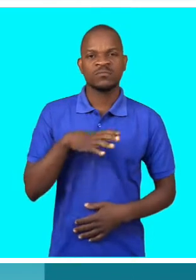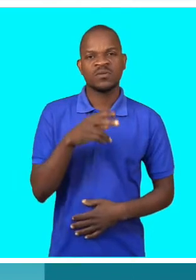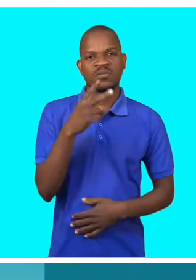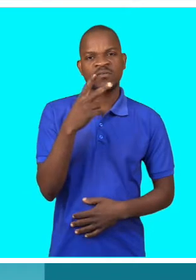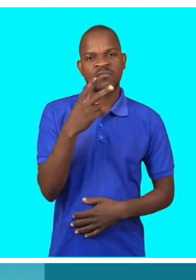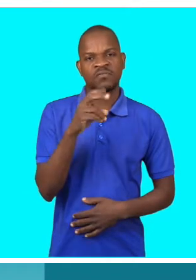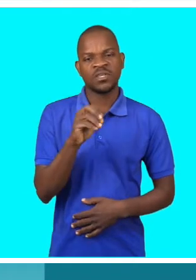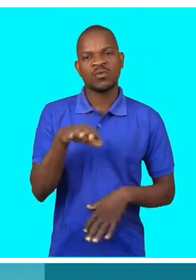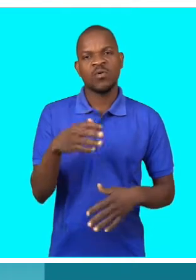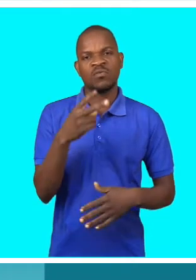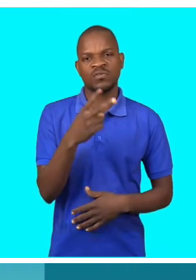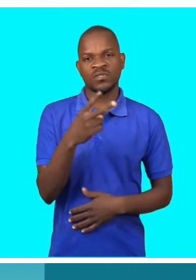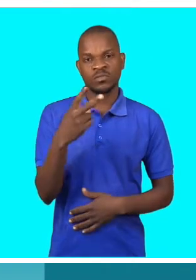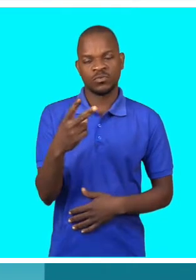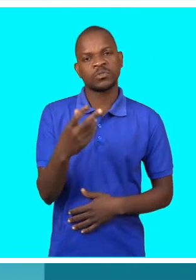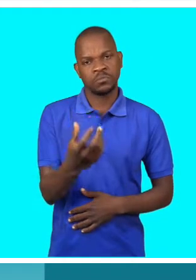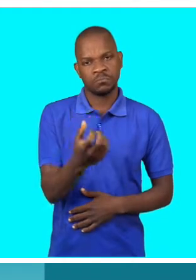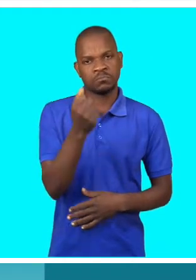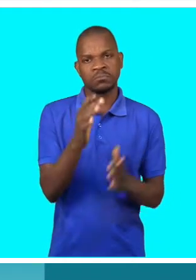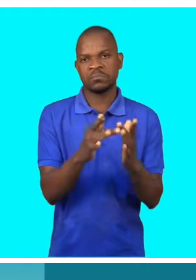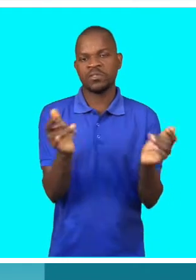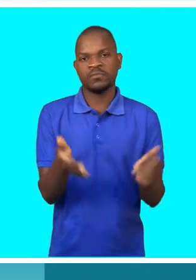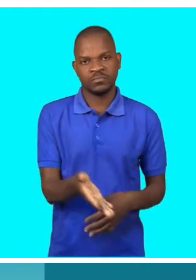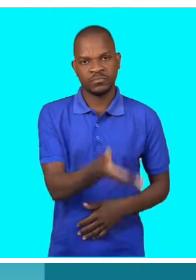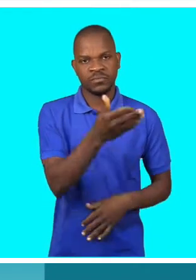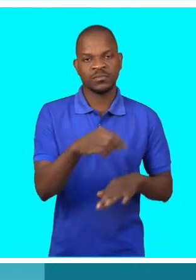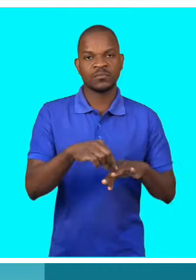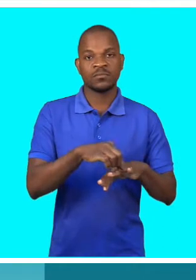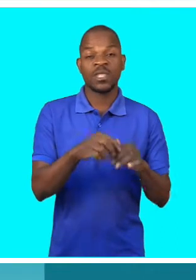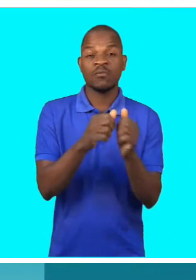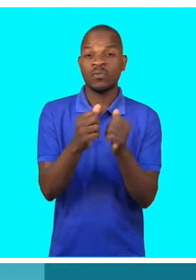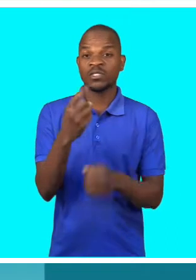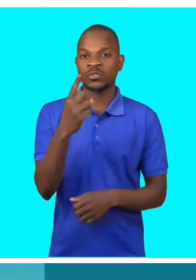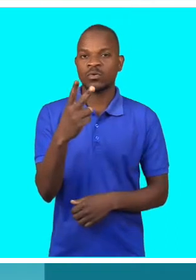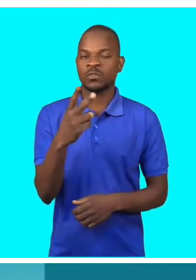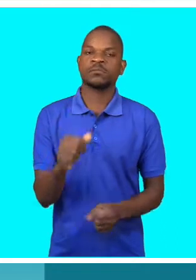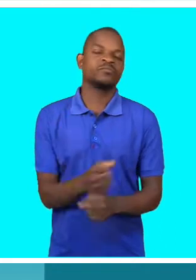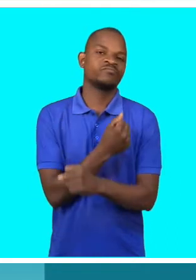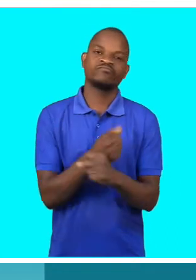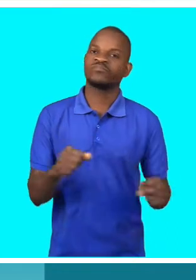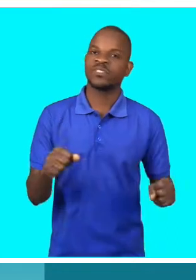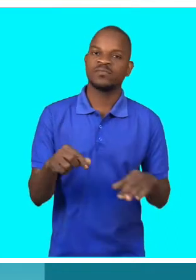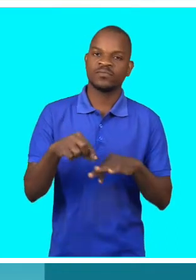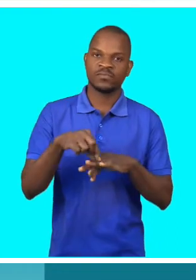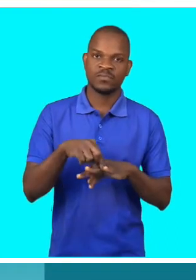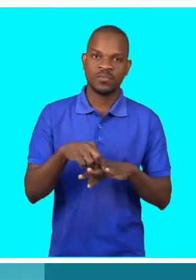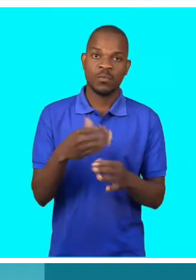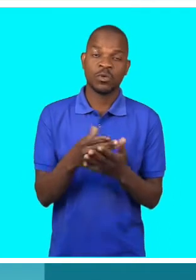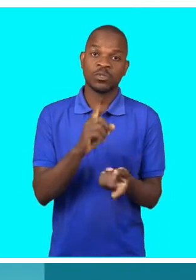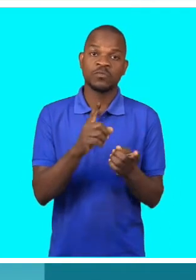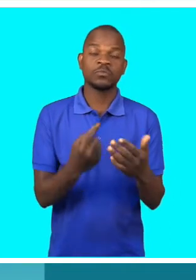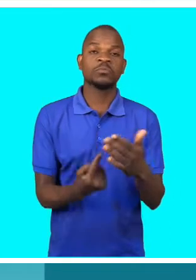anos, não é aconselhável, porque a criança, se calhar, pode estar doente. Agora, para aguentar um homem estar